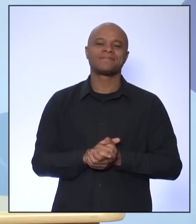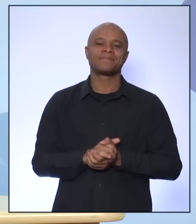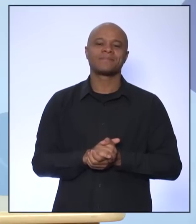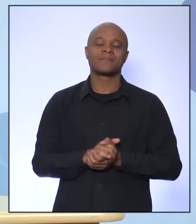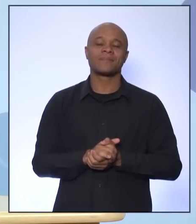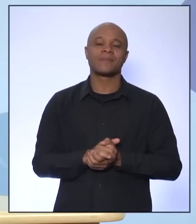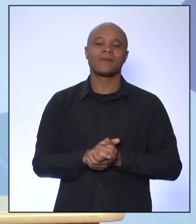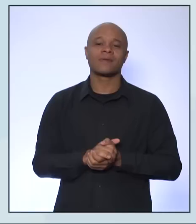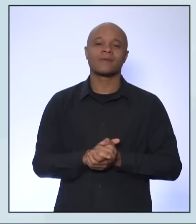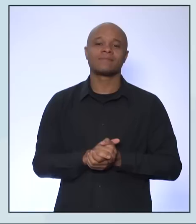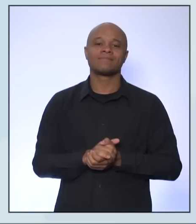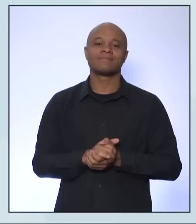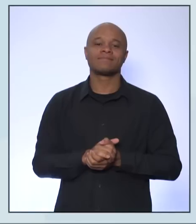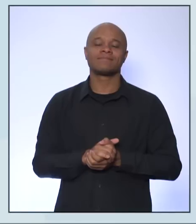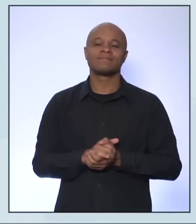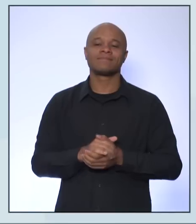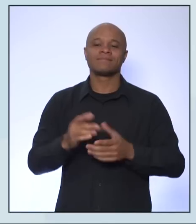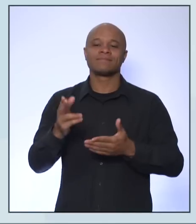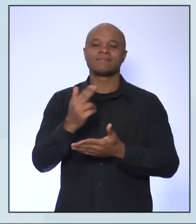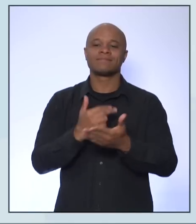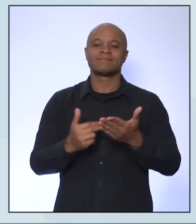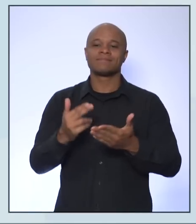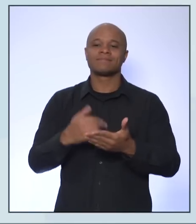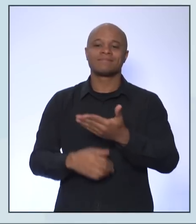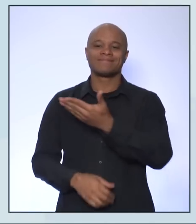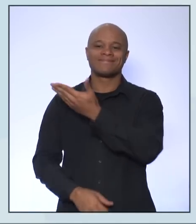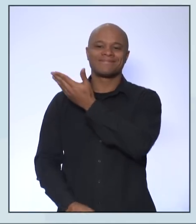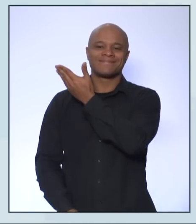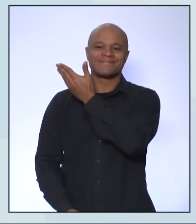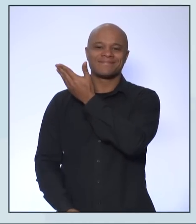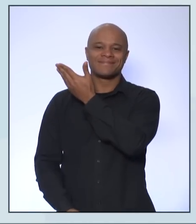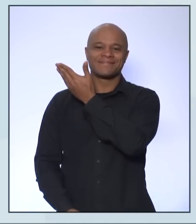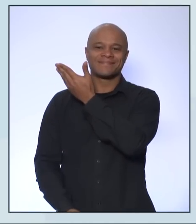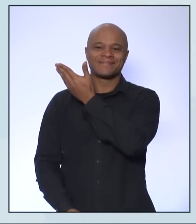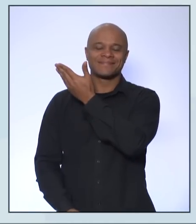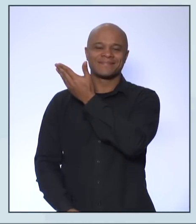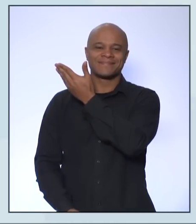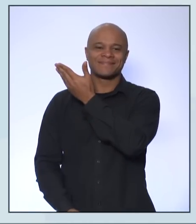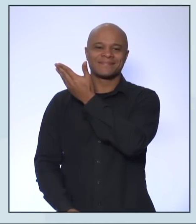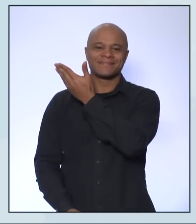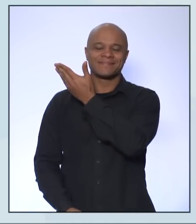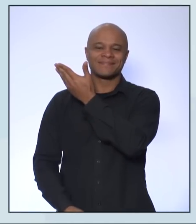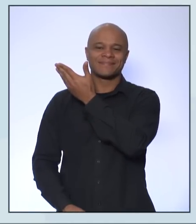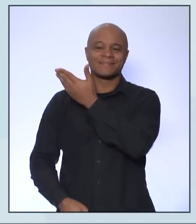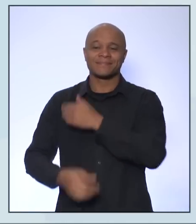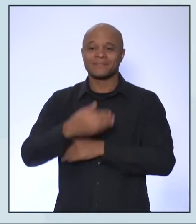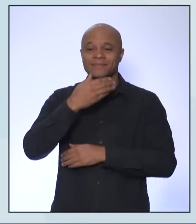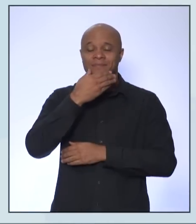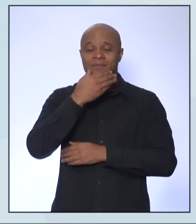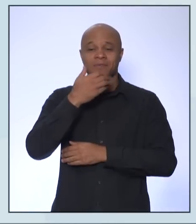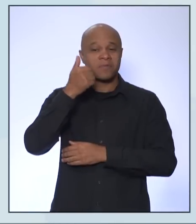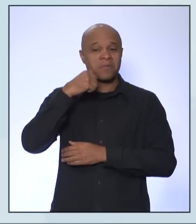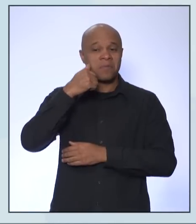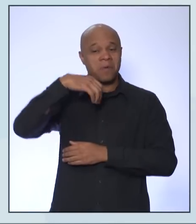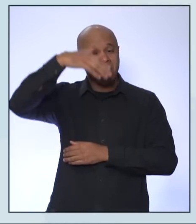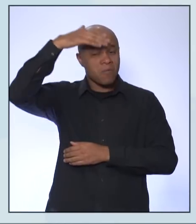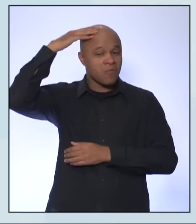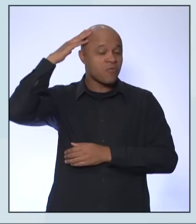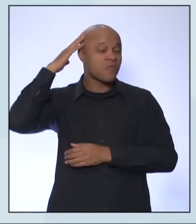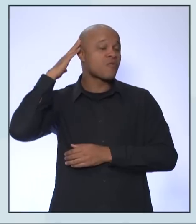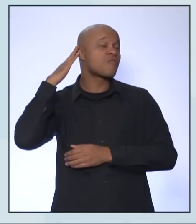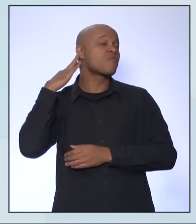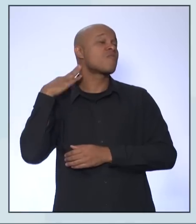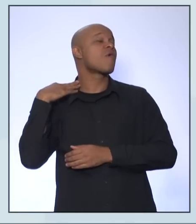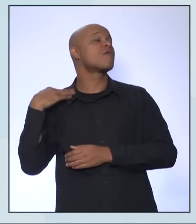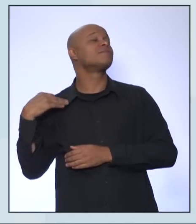uma imagem aqui na tela. Olha que bonita. Essa moça de cabelos longos e sorriso enigmático. Acredito